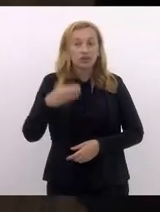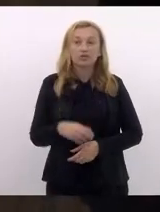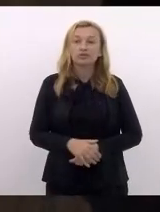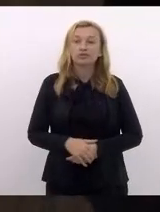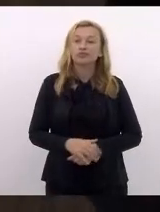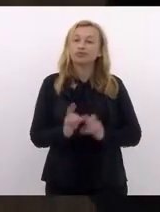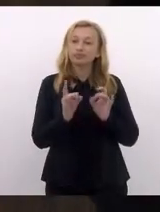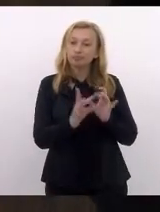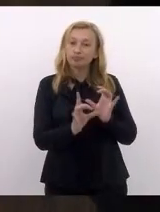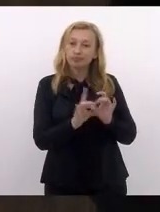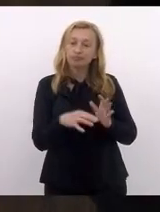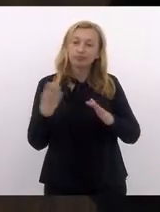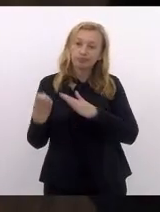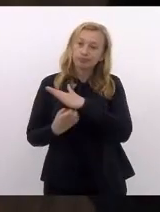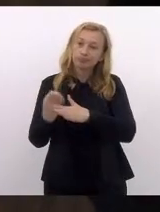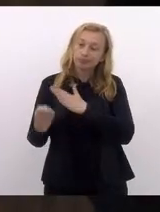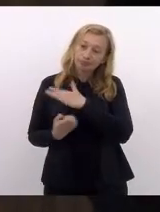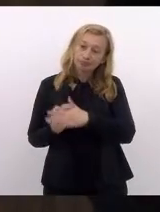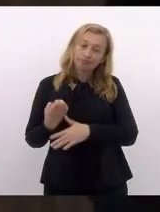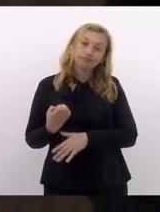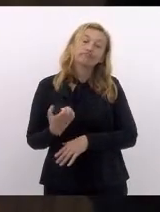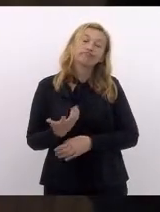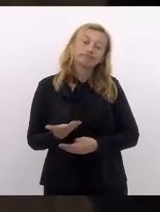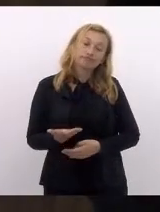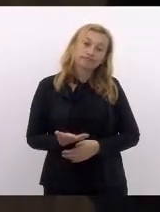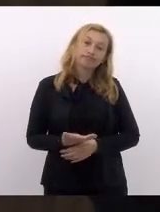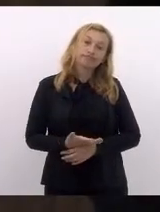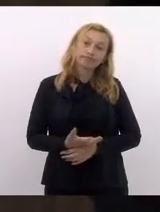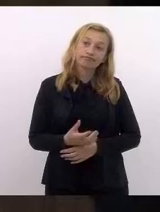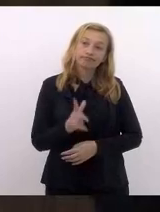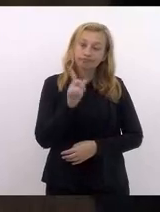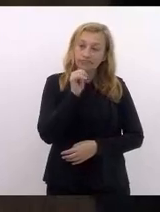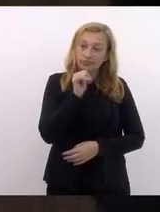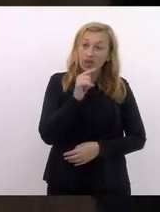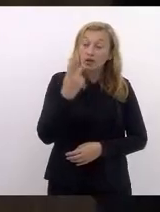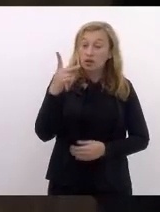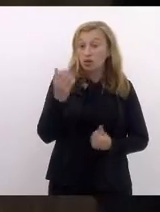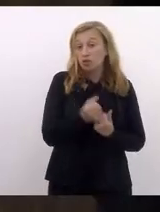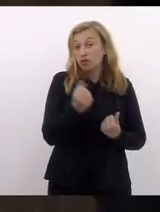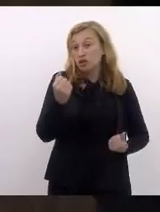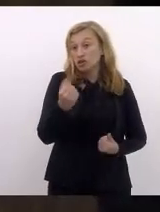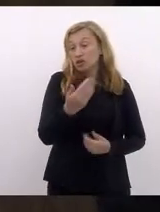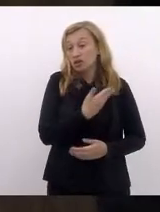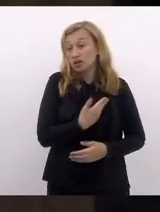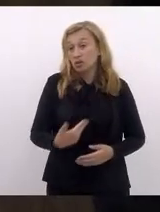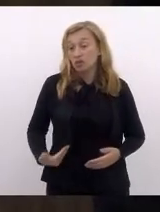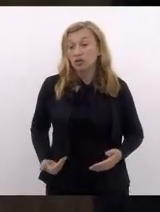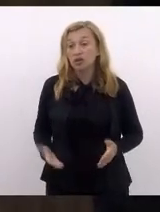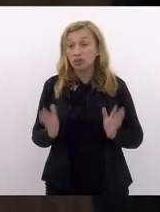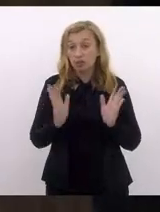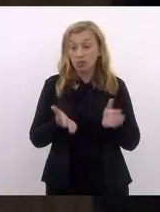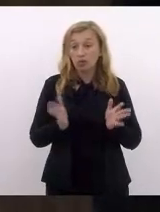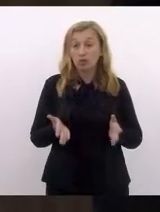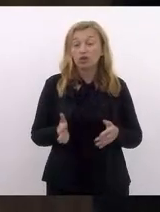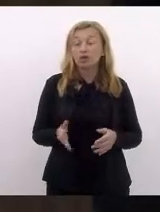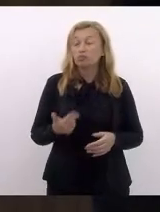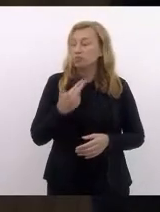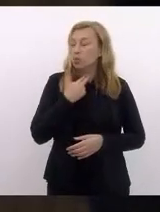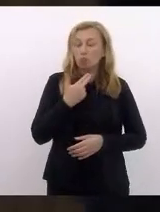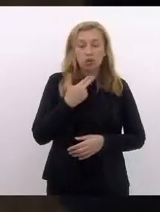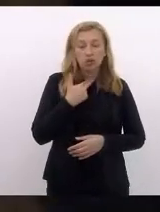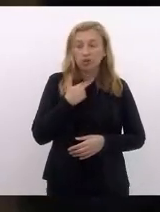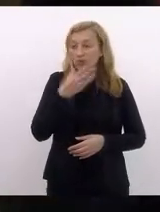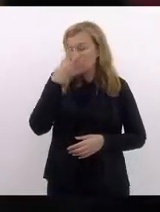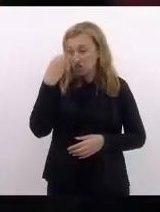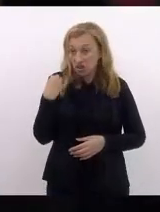que vendeu a Cedae e o seu e o seu vice que hoje é o governador Então nós não